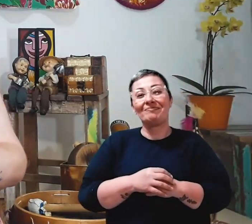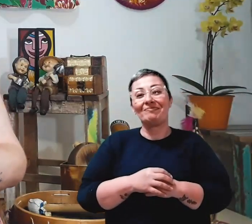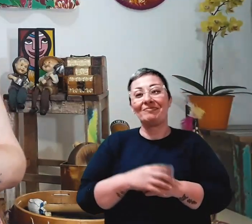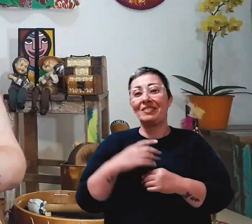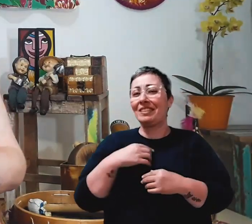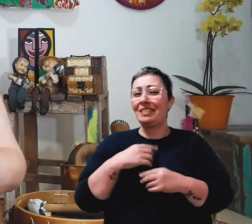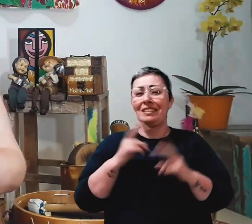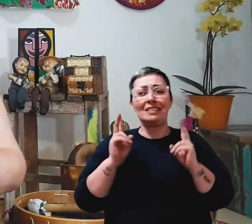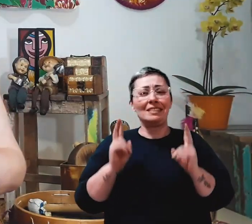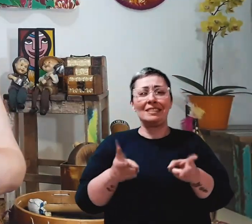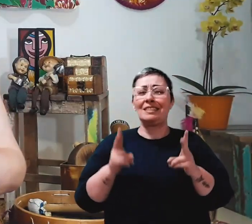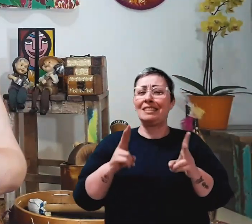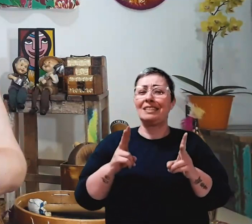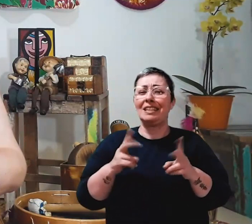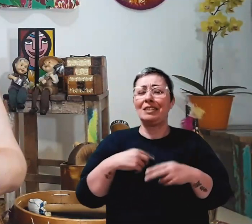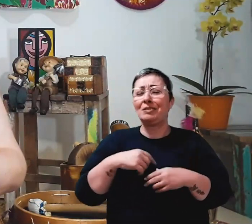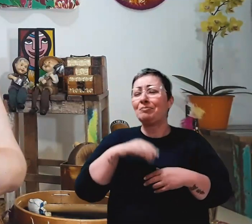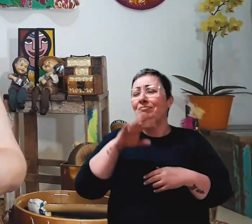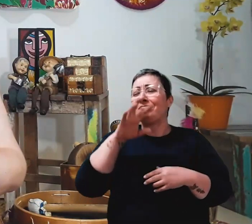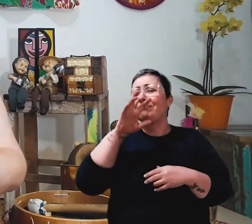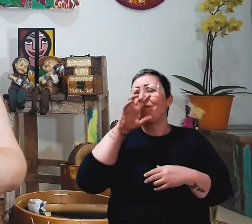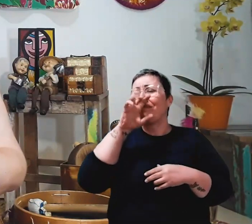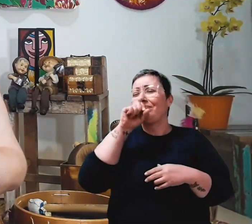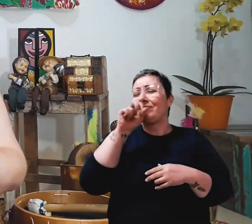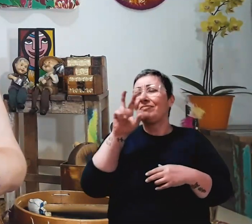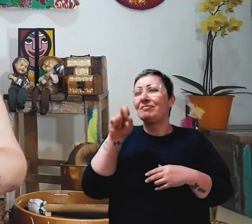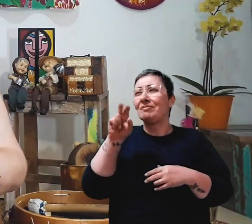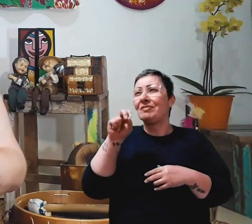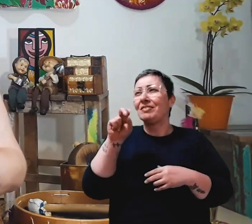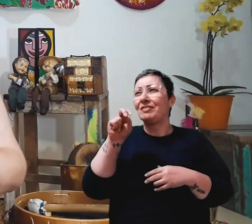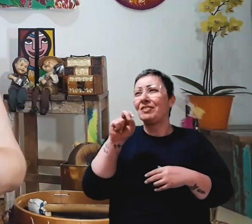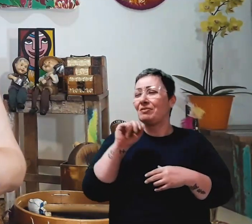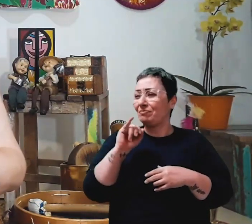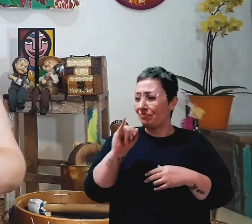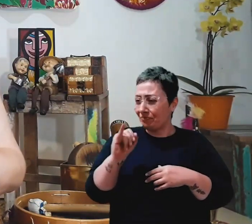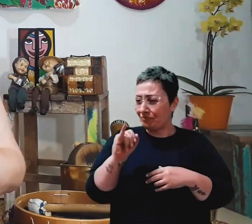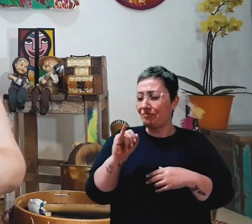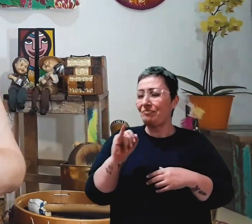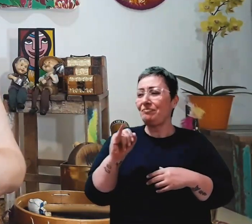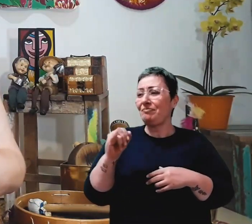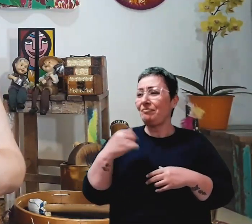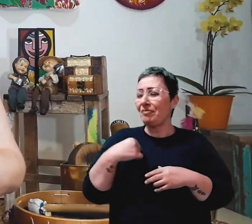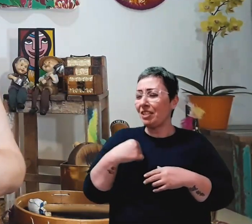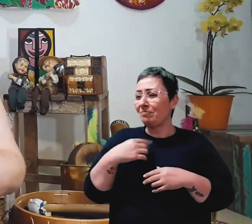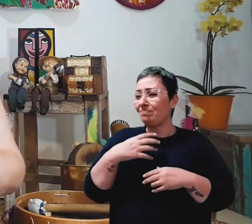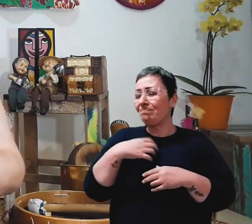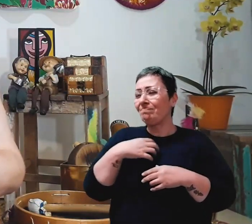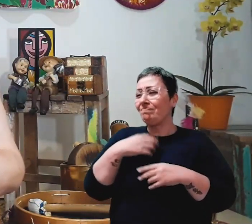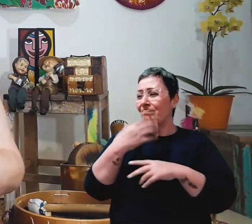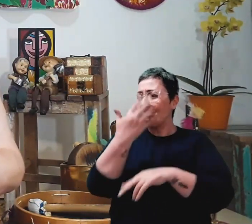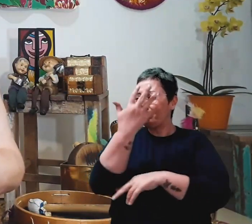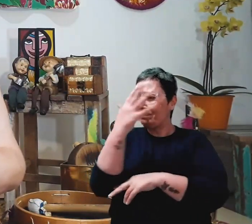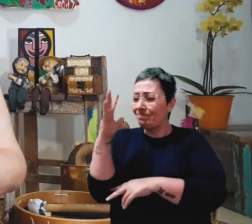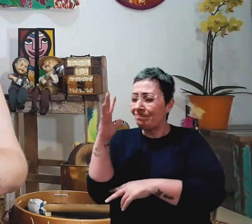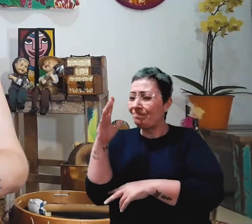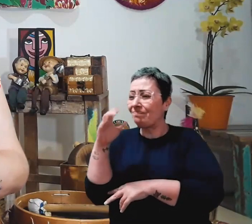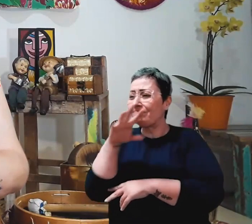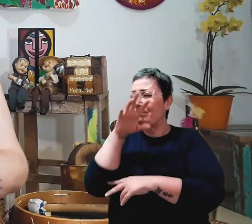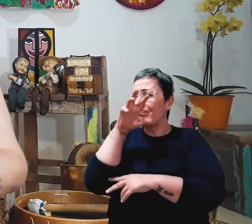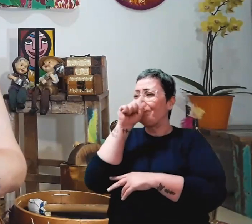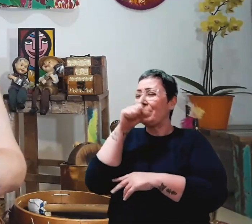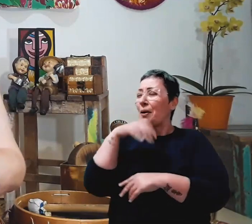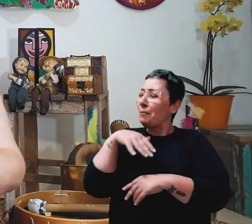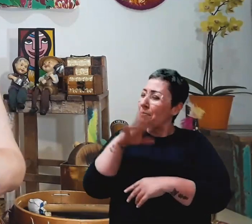E toda vez que eu sentia o cheirinho da minha avó, eu dizia assim: sabe, vovó, sentindo o seu cheirinho de natureza, me dá